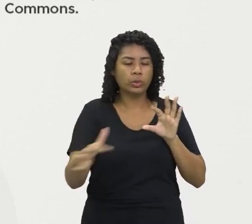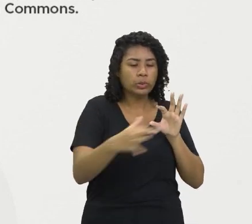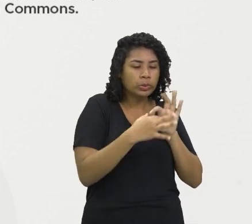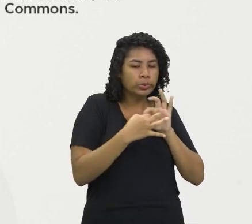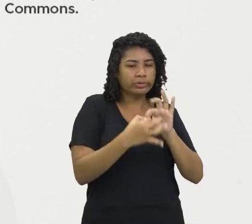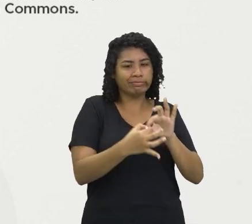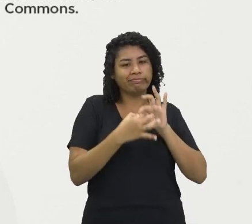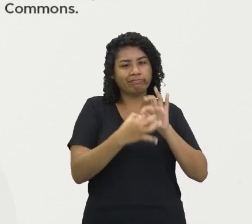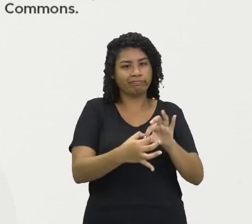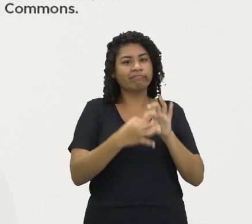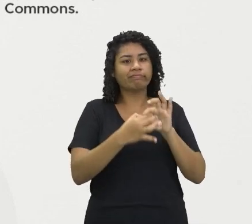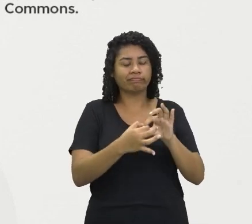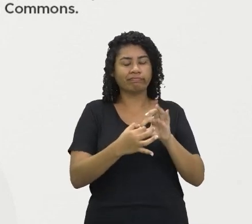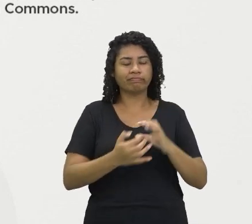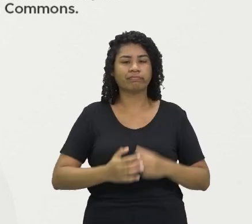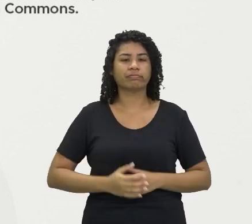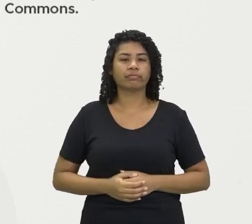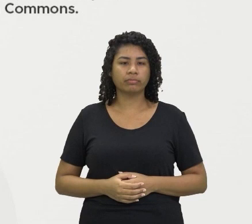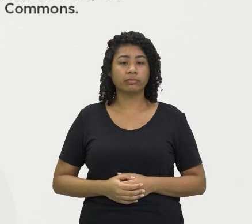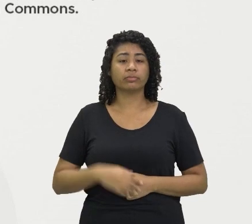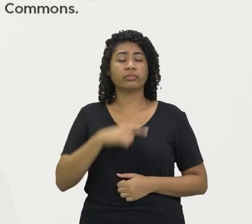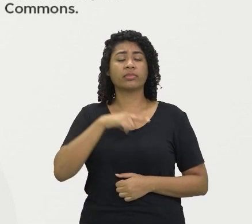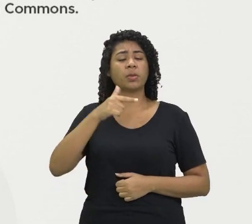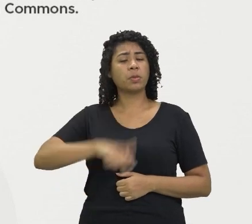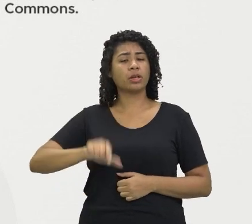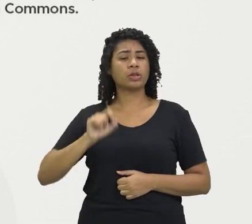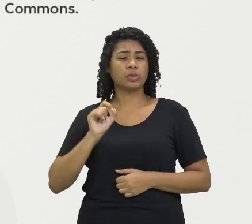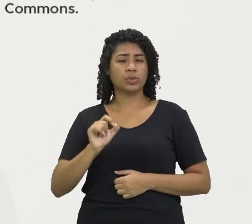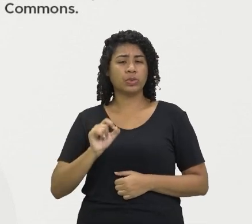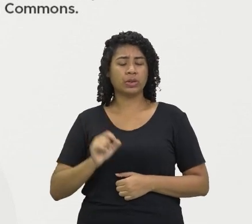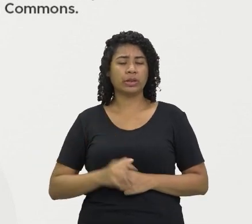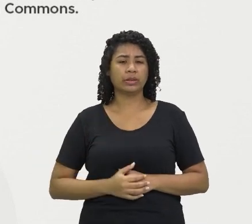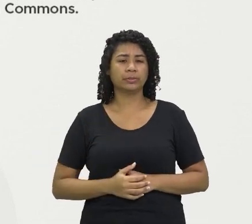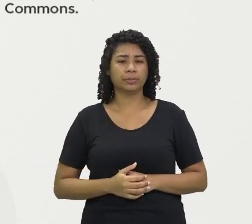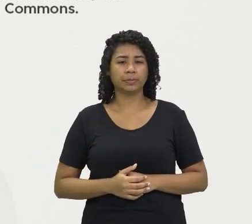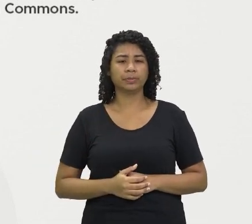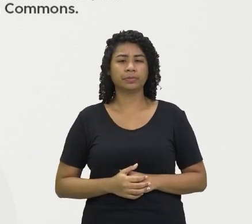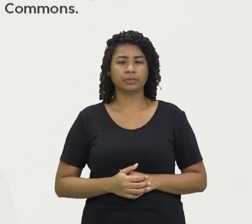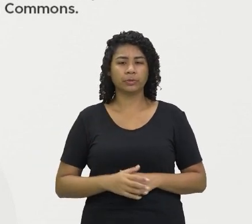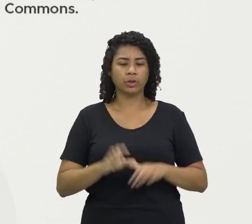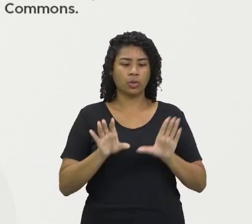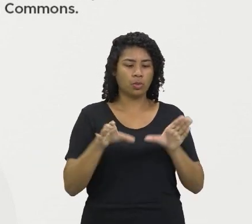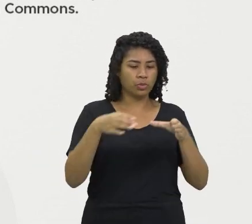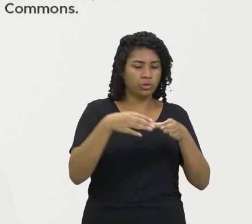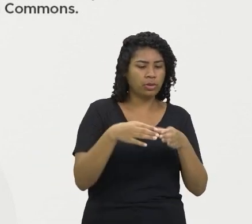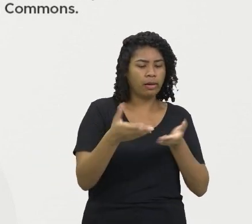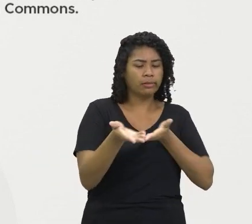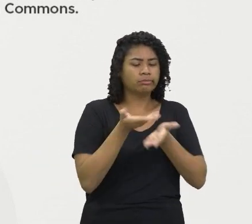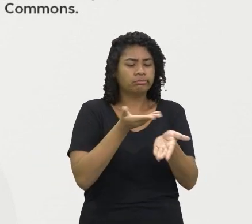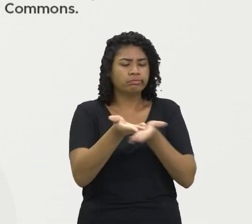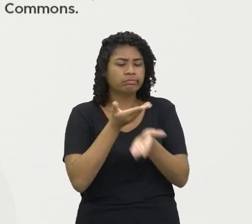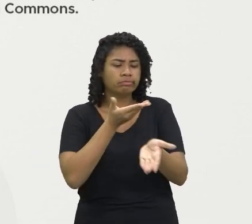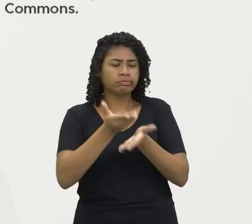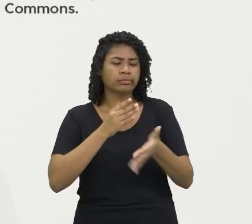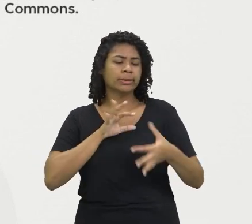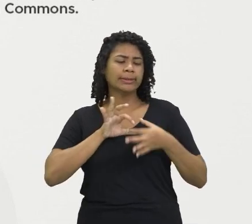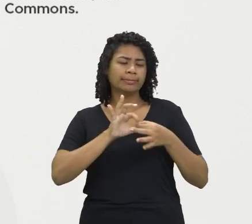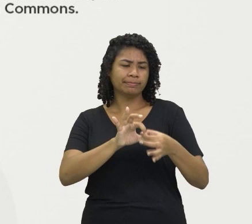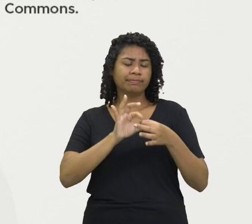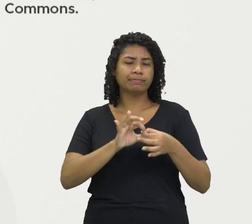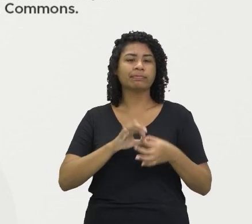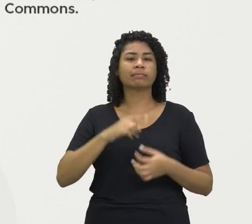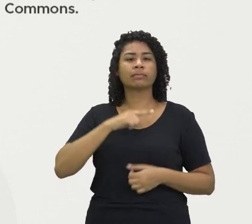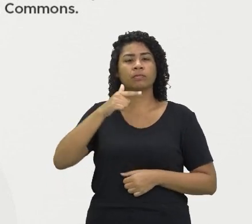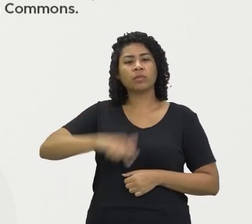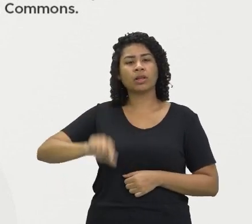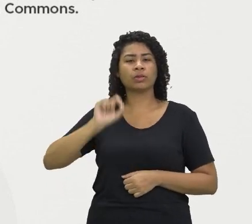Ok? Além dessa integração de comunidade, né? Muitas das vezes você